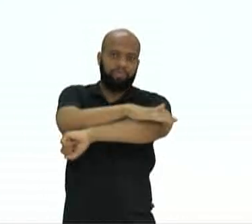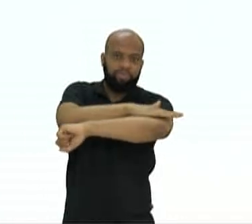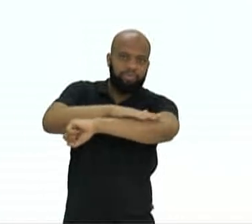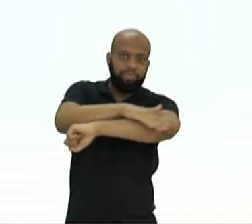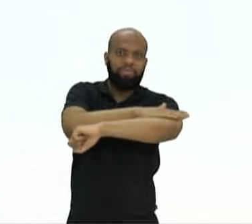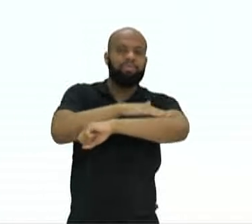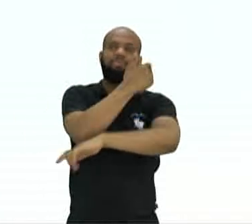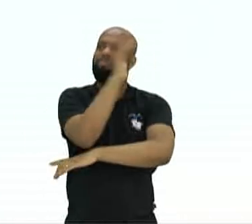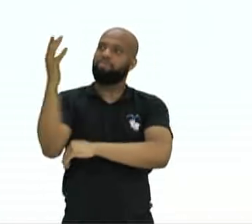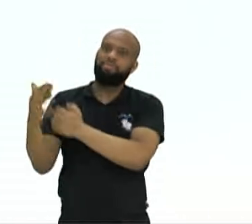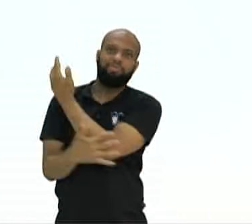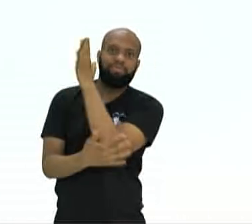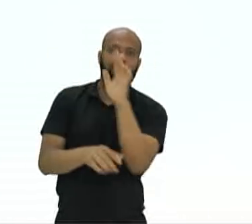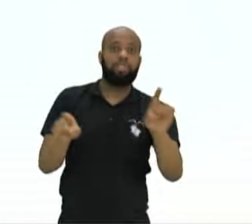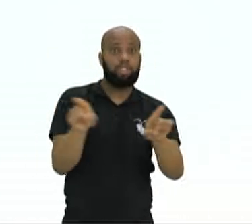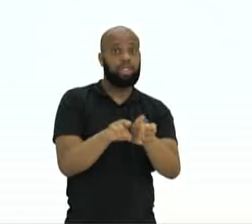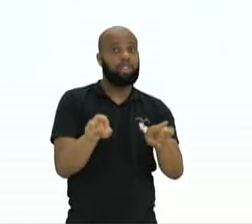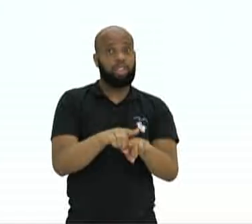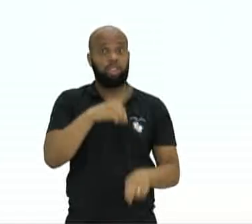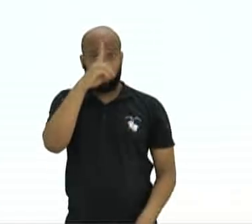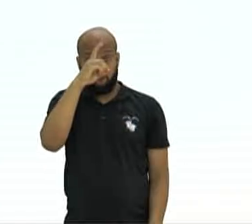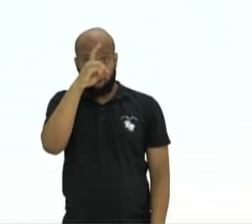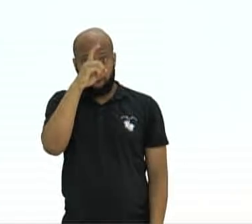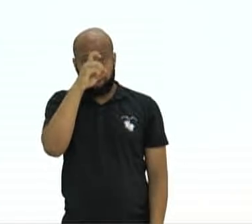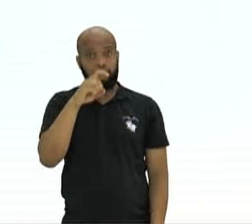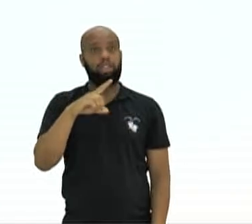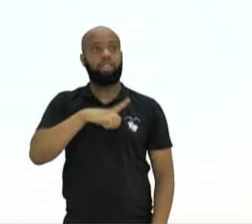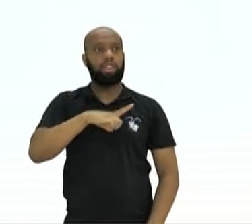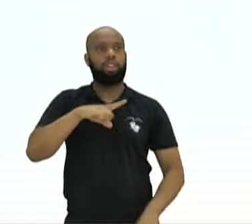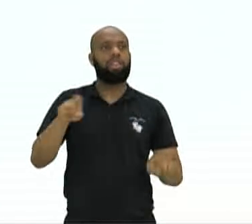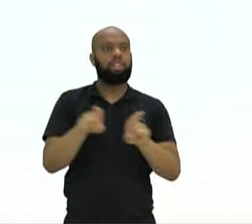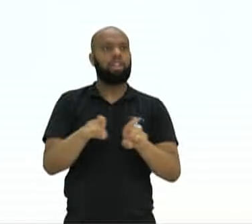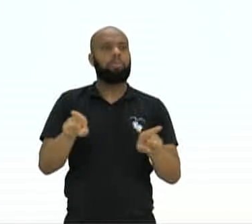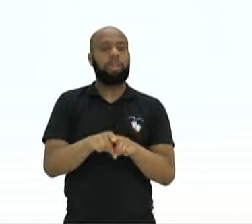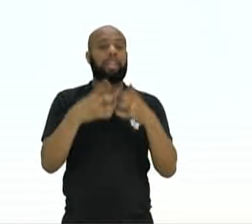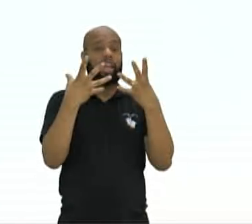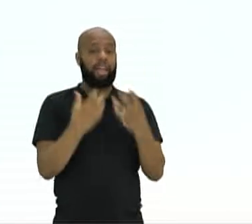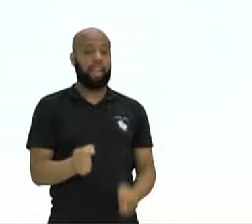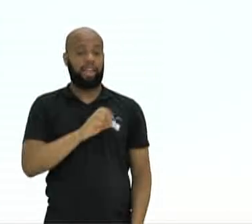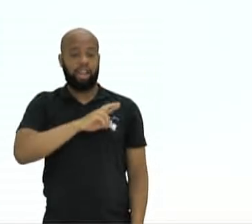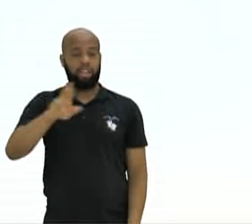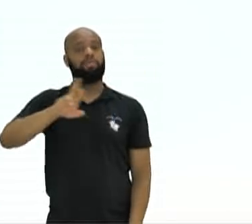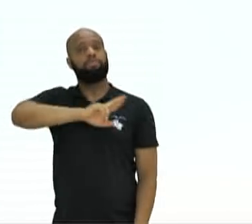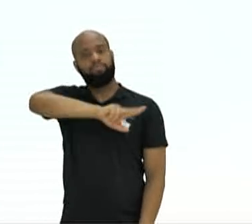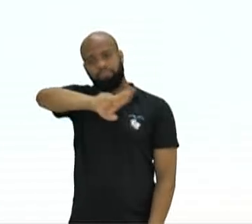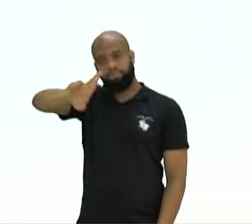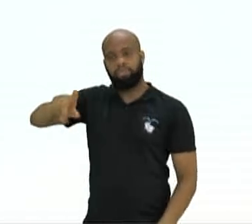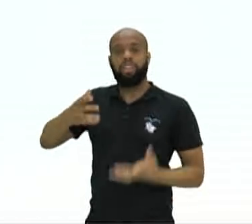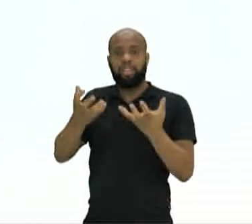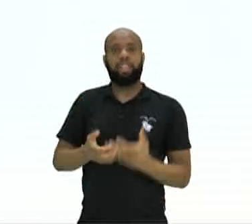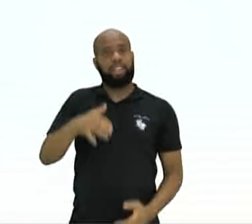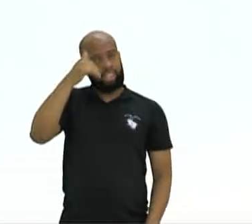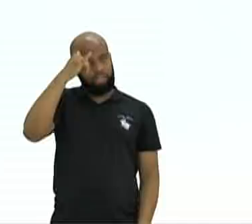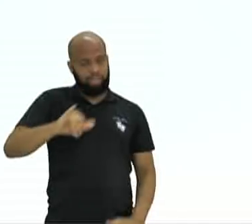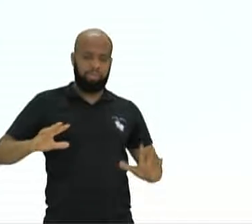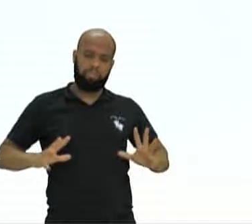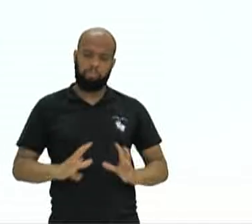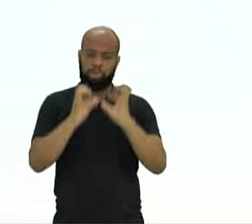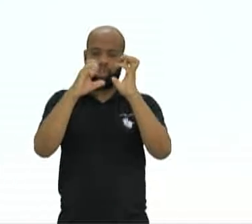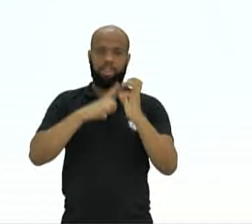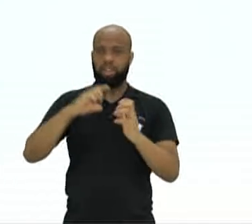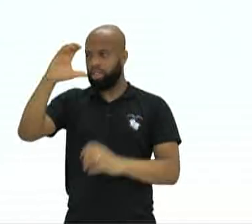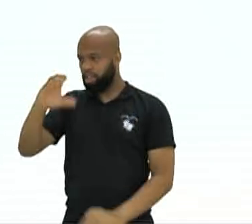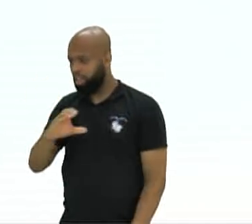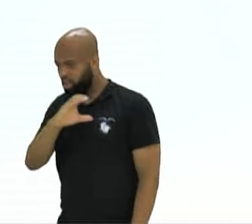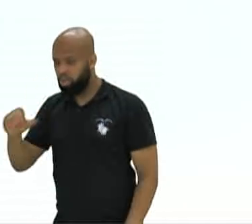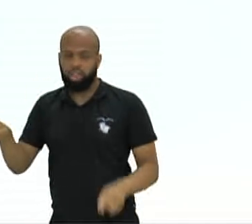botânicos, inclusive, hospitais, vai dar certa tolerância religiosa a fim de evitar possíveis conflitos entre